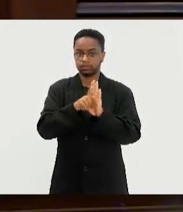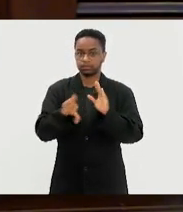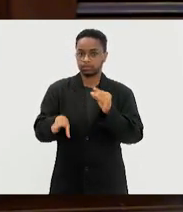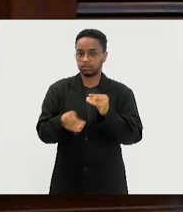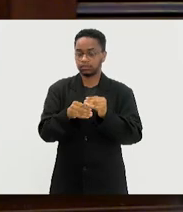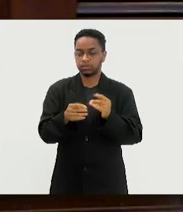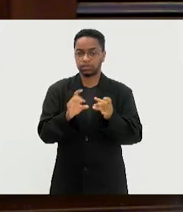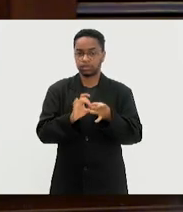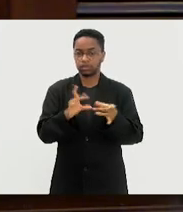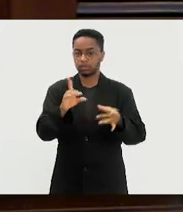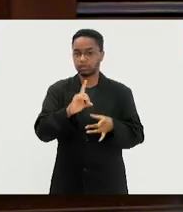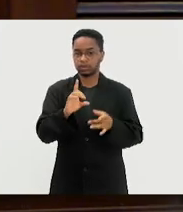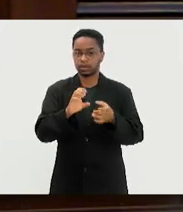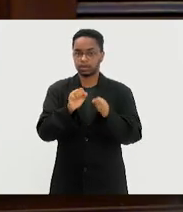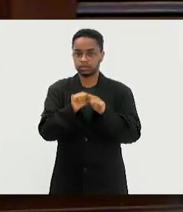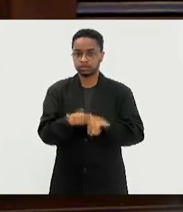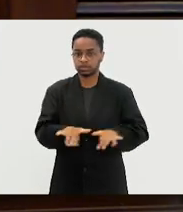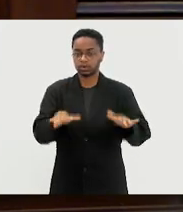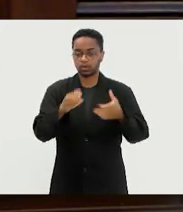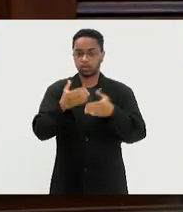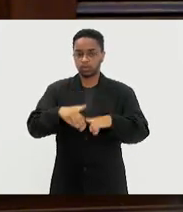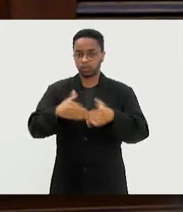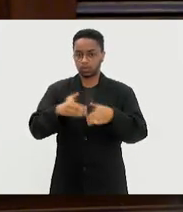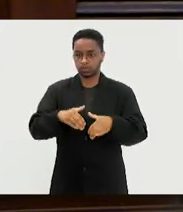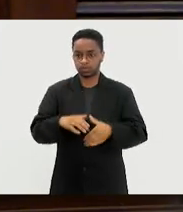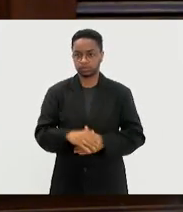expansão dos concursos públicos.